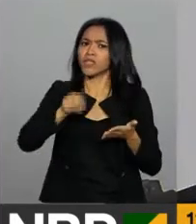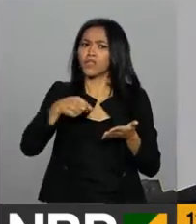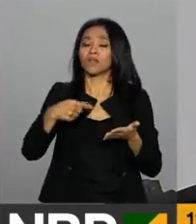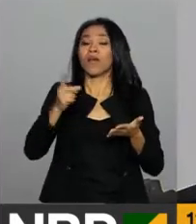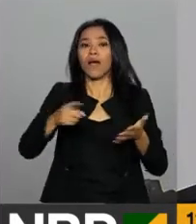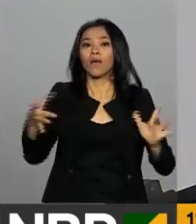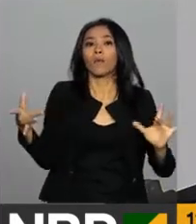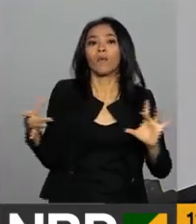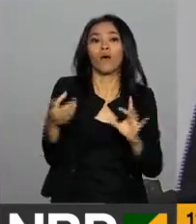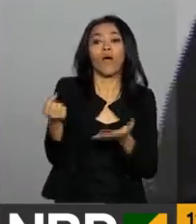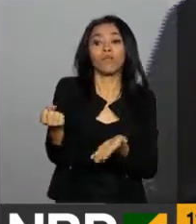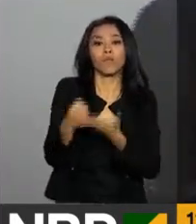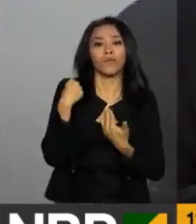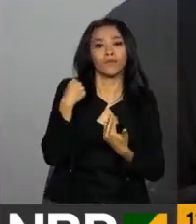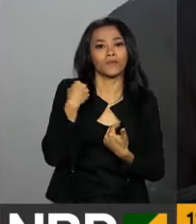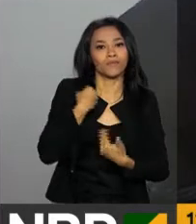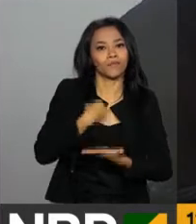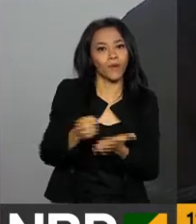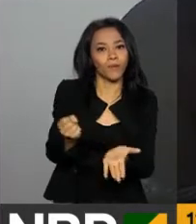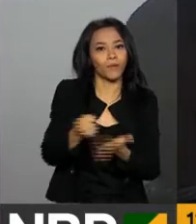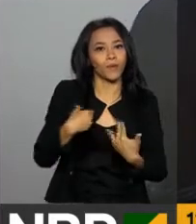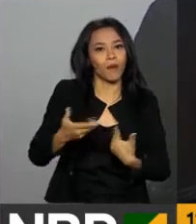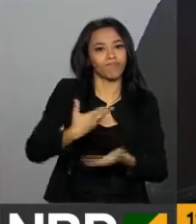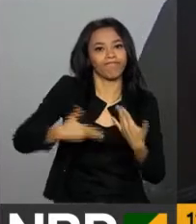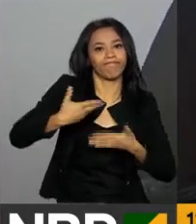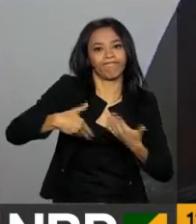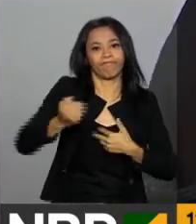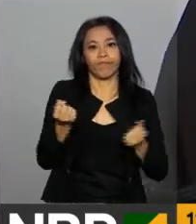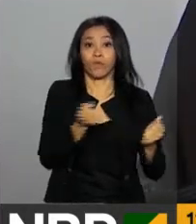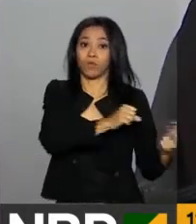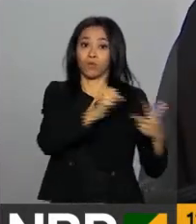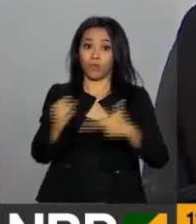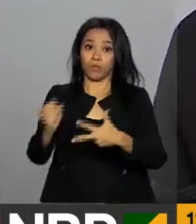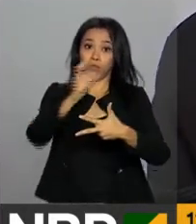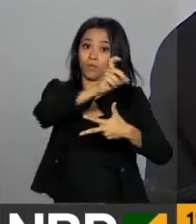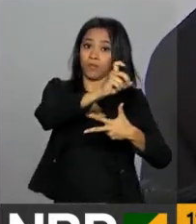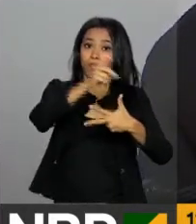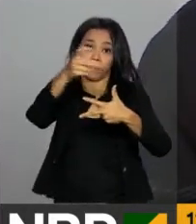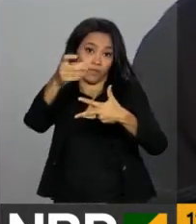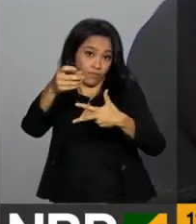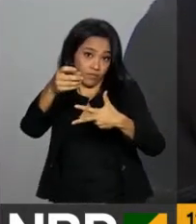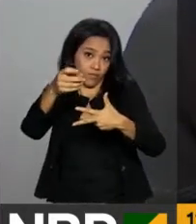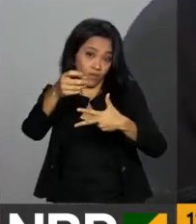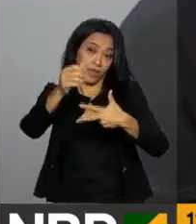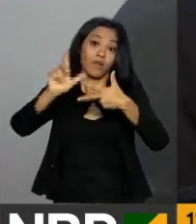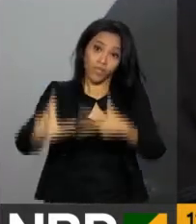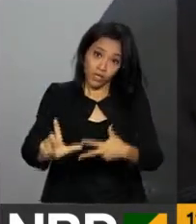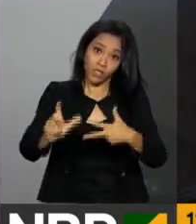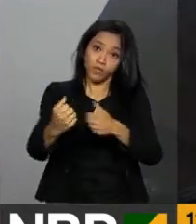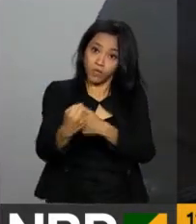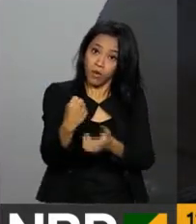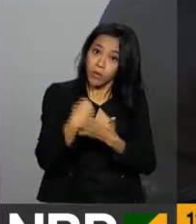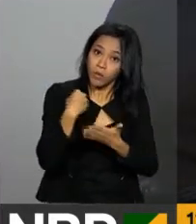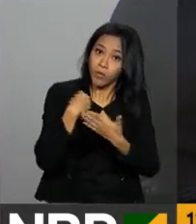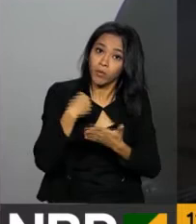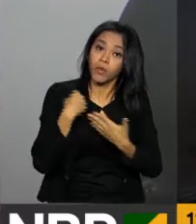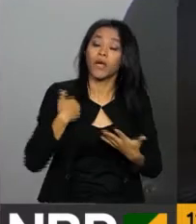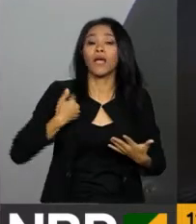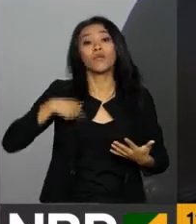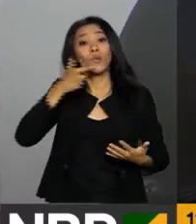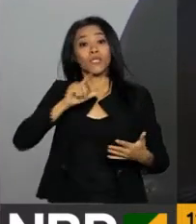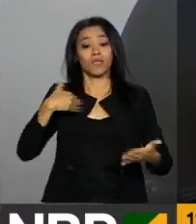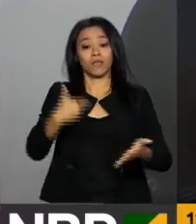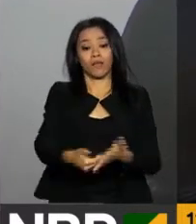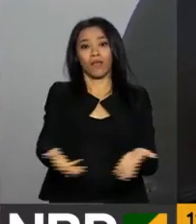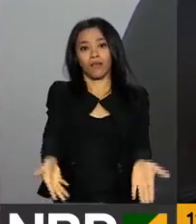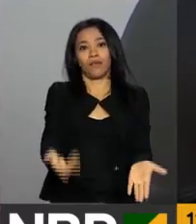cooperativa digamos institucional entre o executivo eo legislativo é que nós conseguimos chegar até aqui